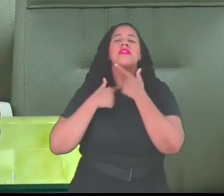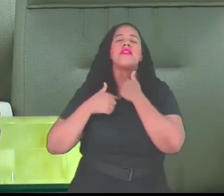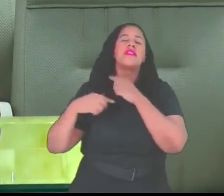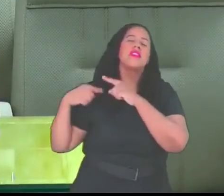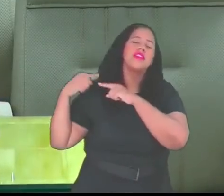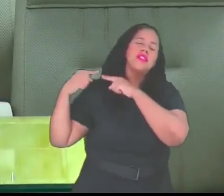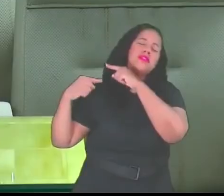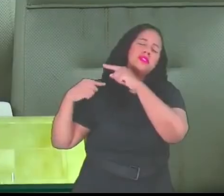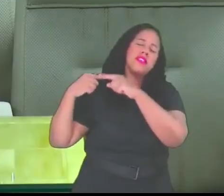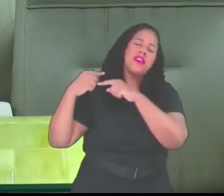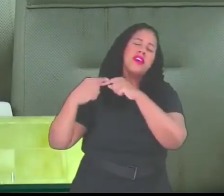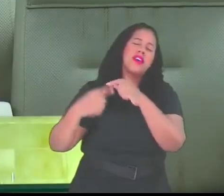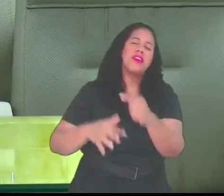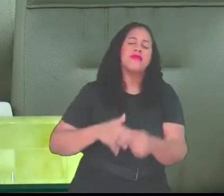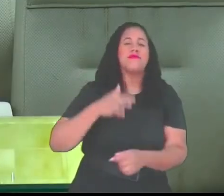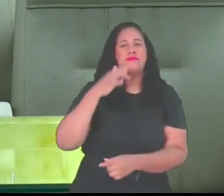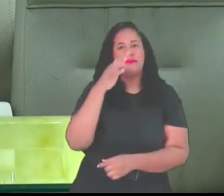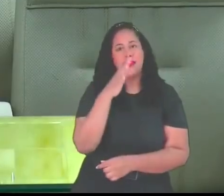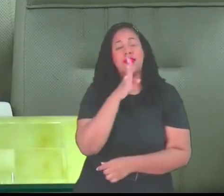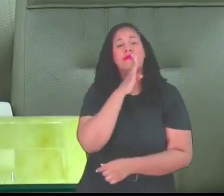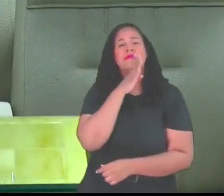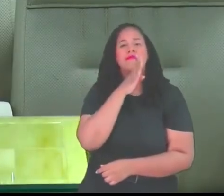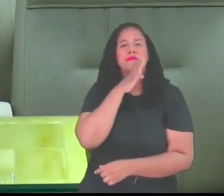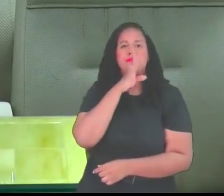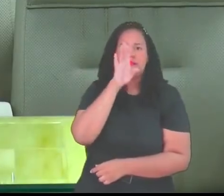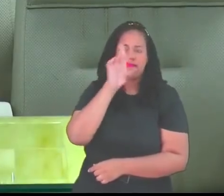conheçam a Deus.